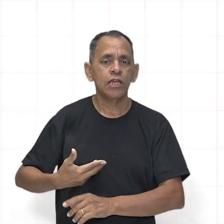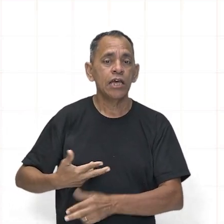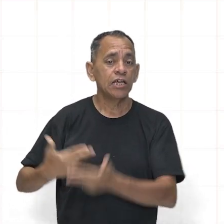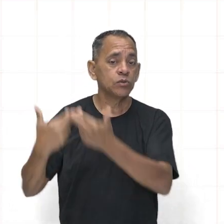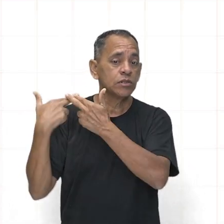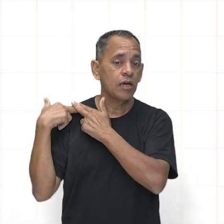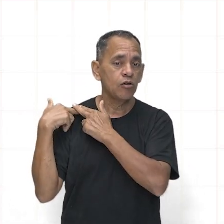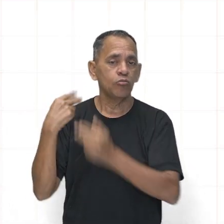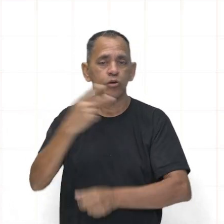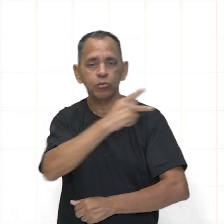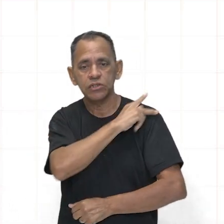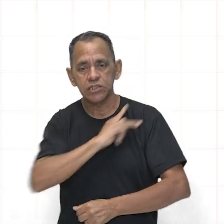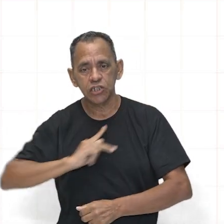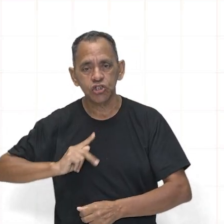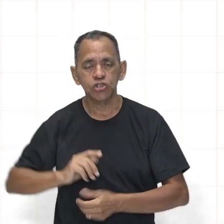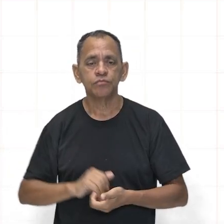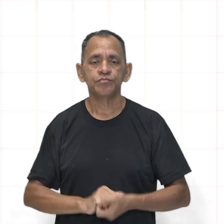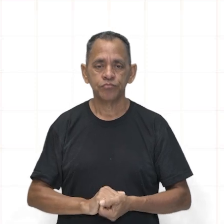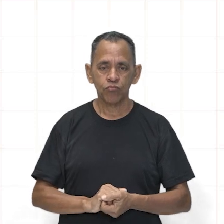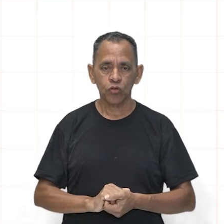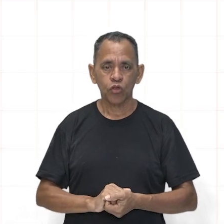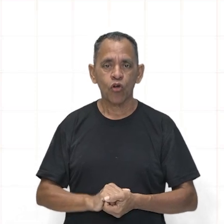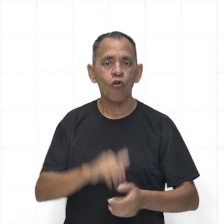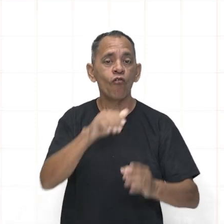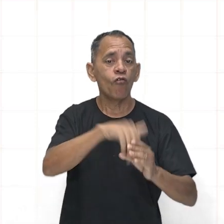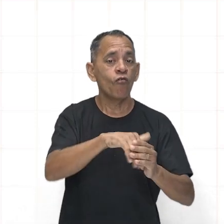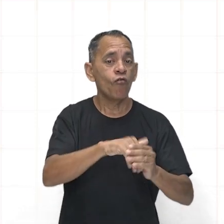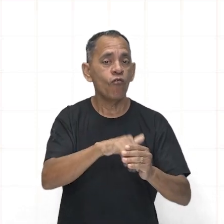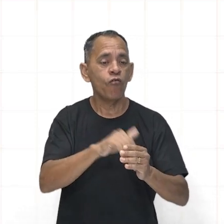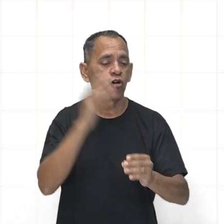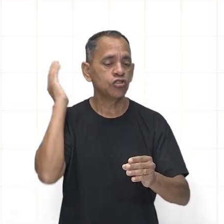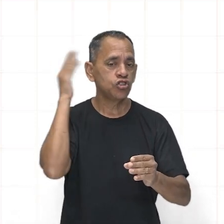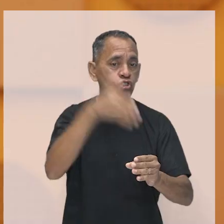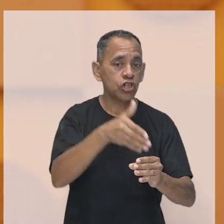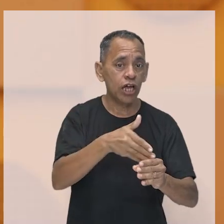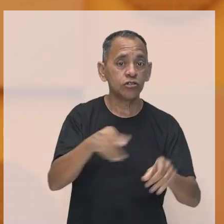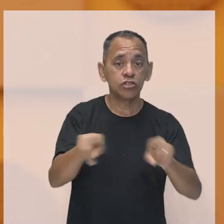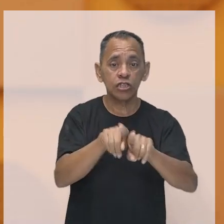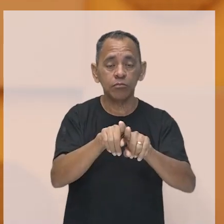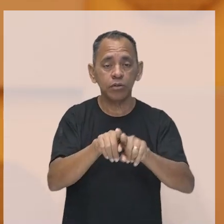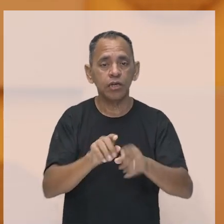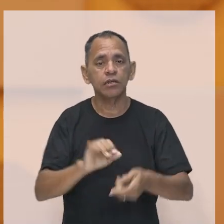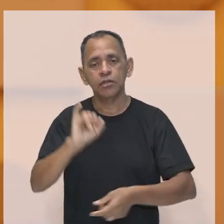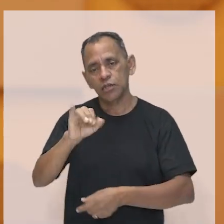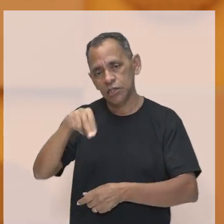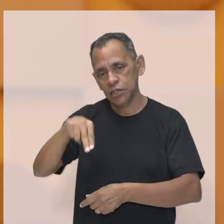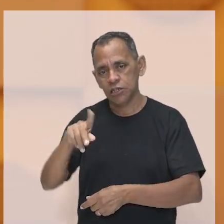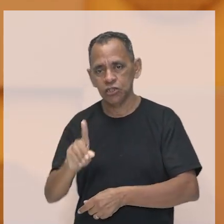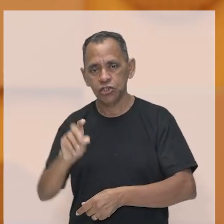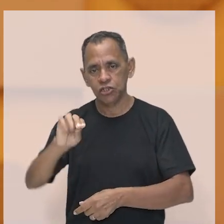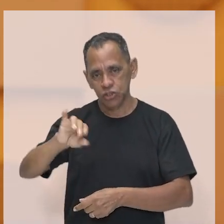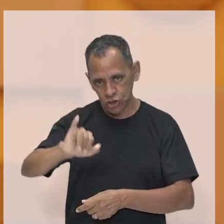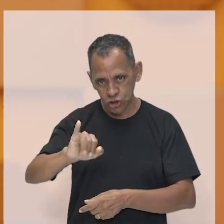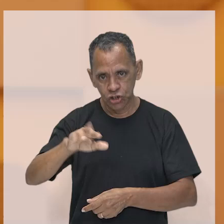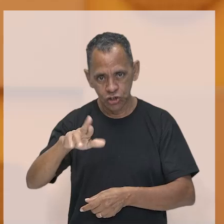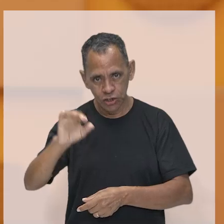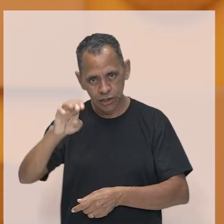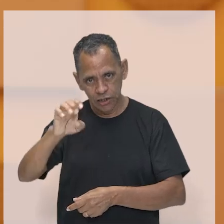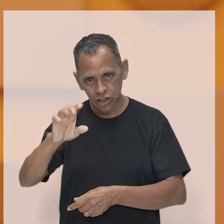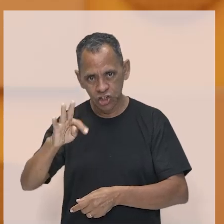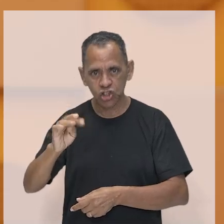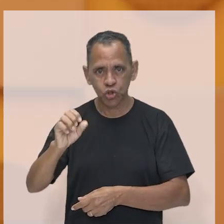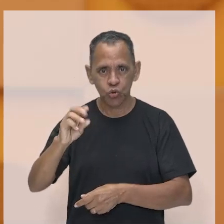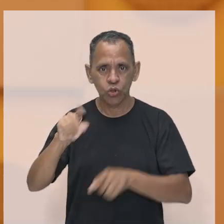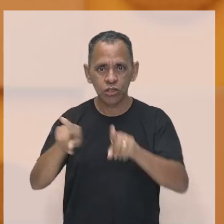de um presidente, que pode ser eleito tanto direto quanto indiretamente. Certo? Então, para